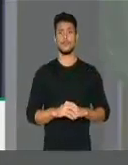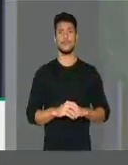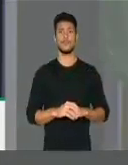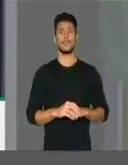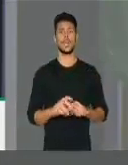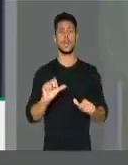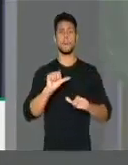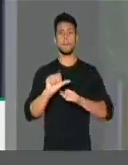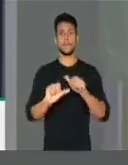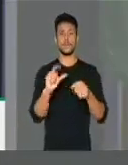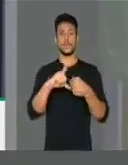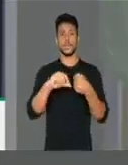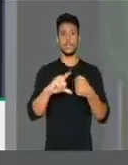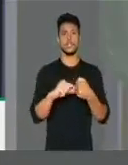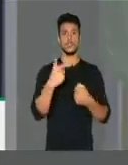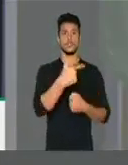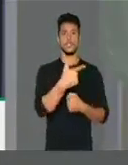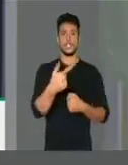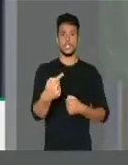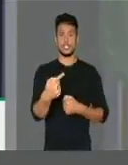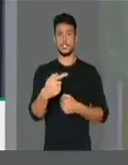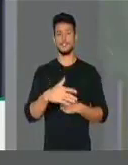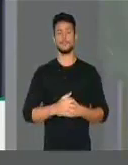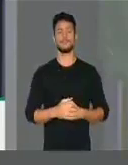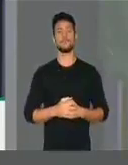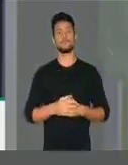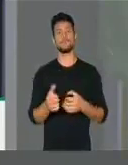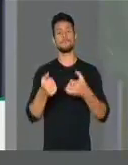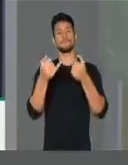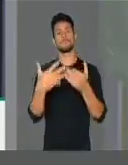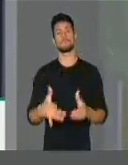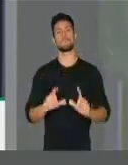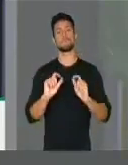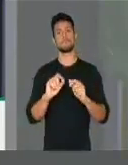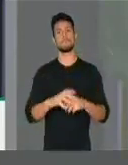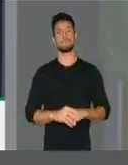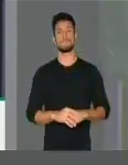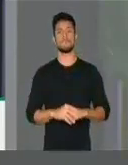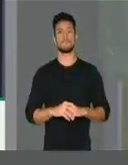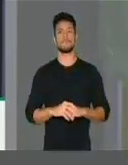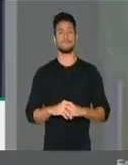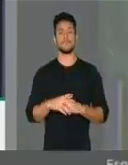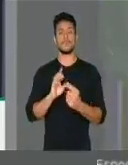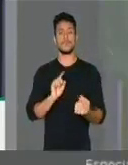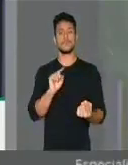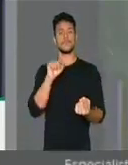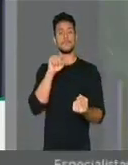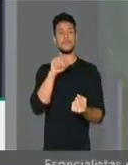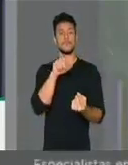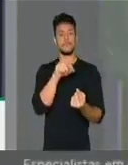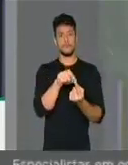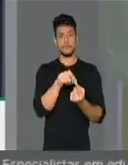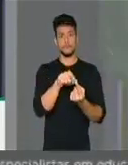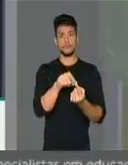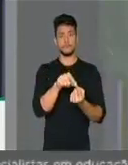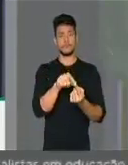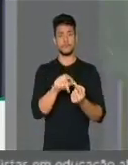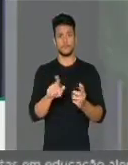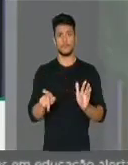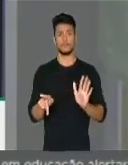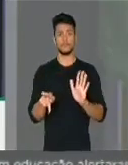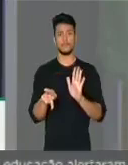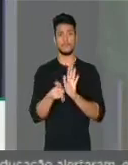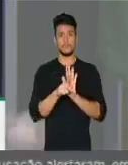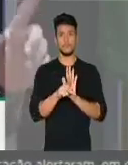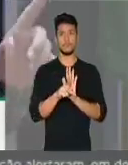do projeto de lei a seguinte redação: artigo 27º. As metas compulsórias a que